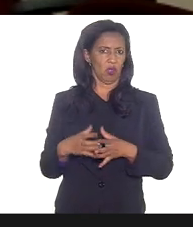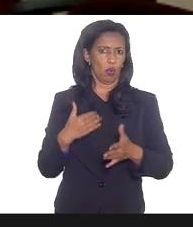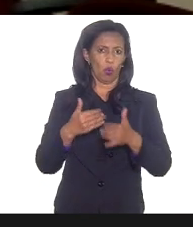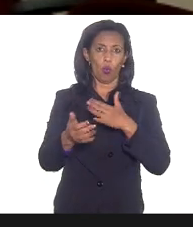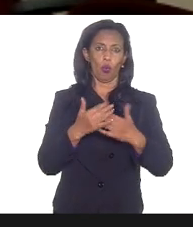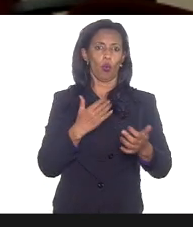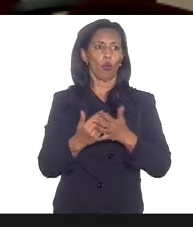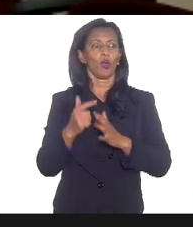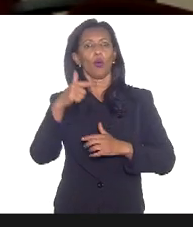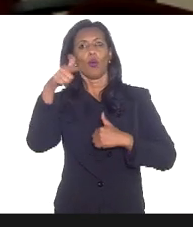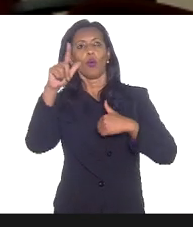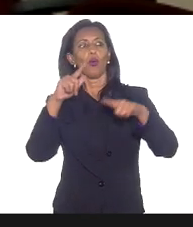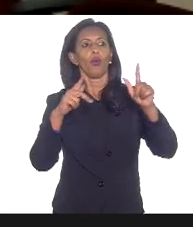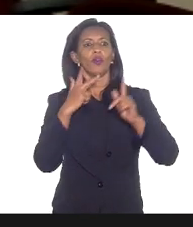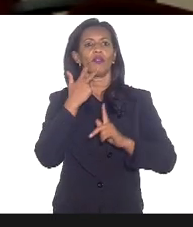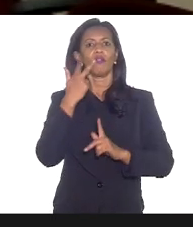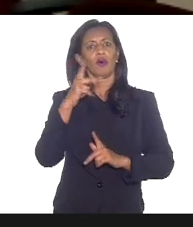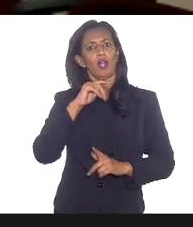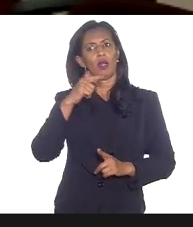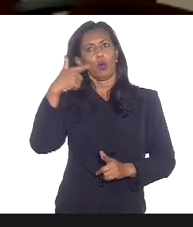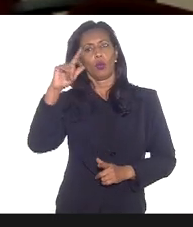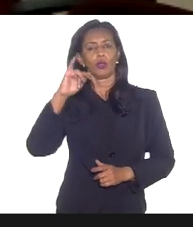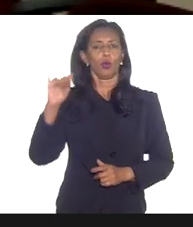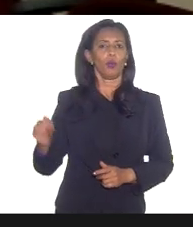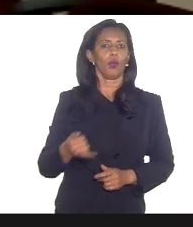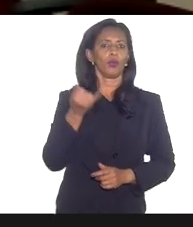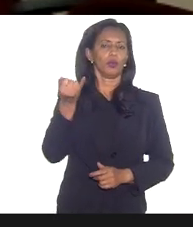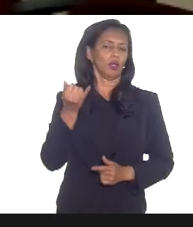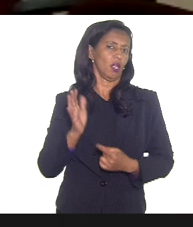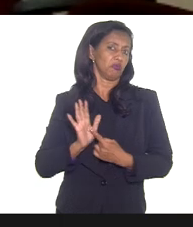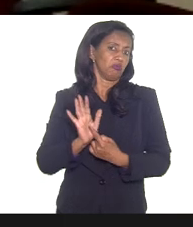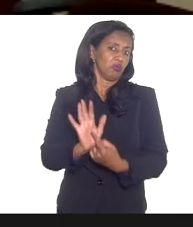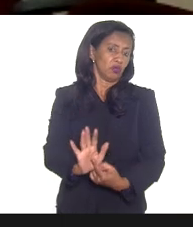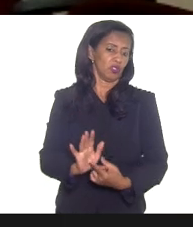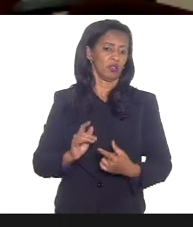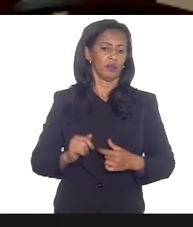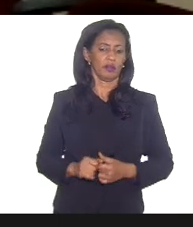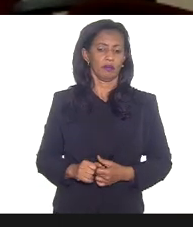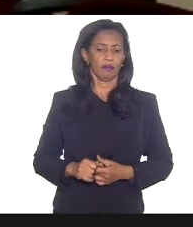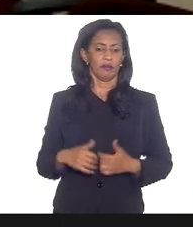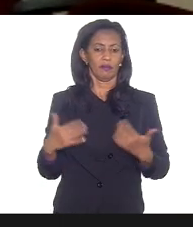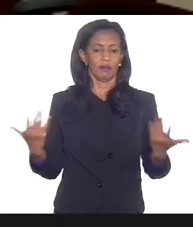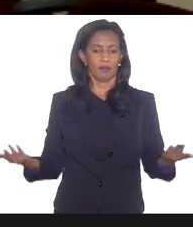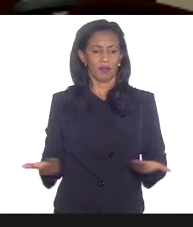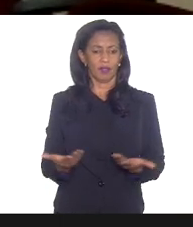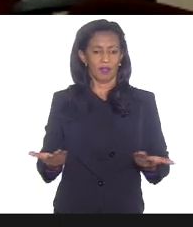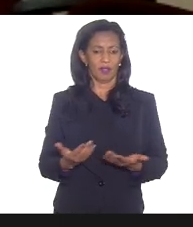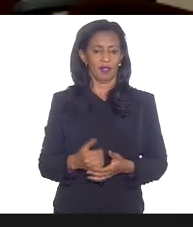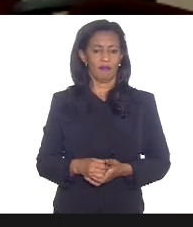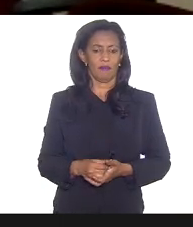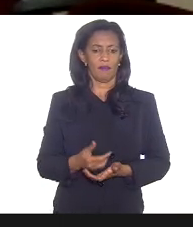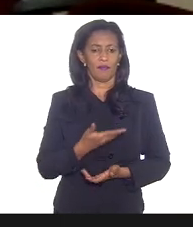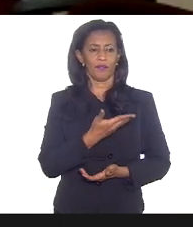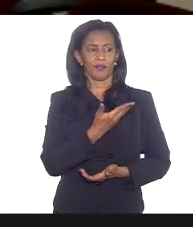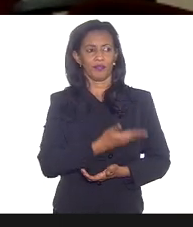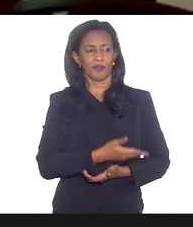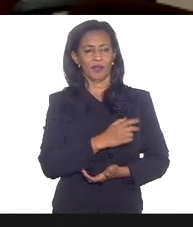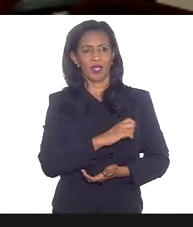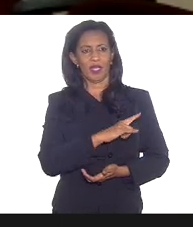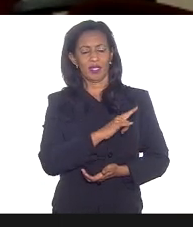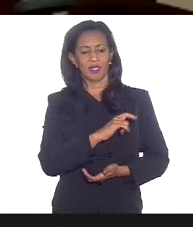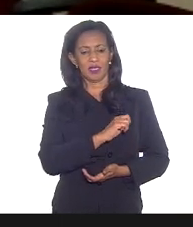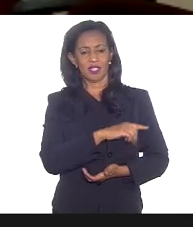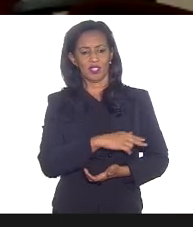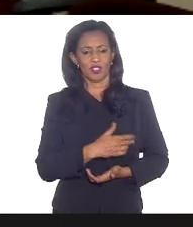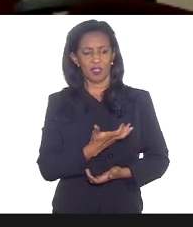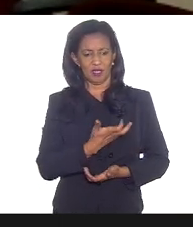qualquer outra fala, outra oportunidade para a gente apresentar, né? E agora passo para Elisângela, caso